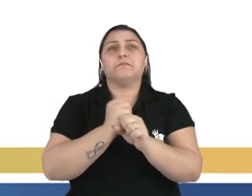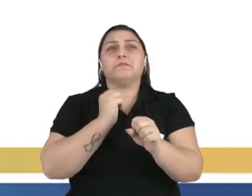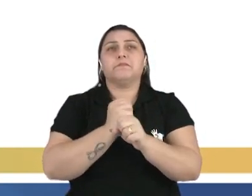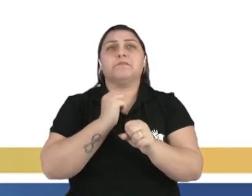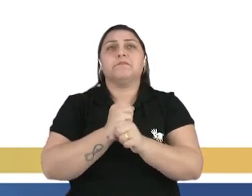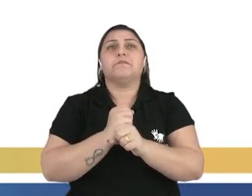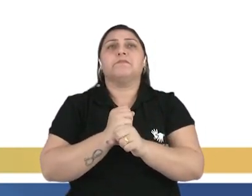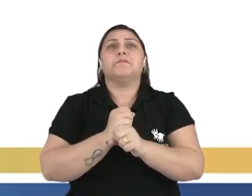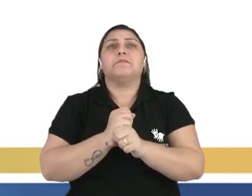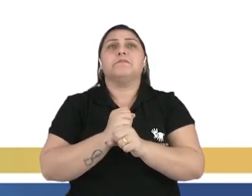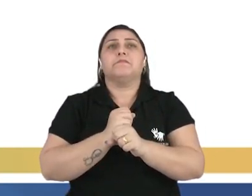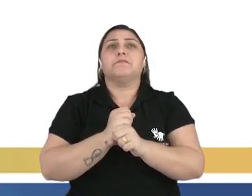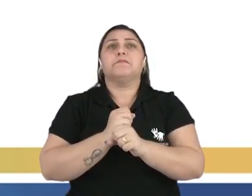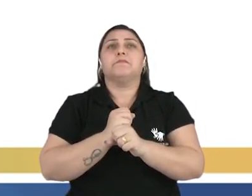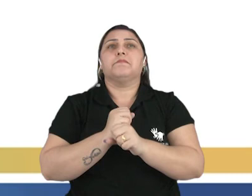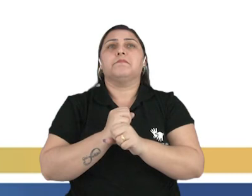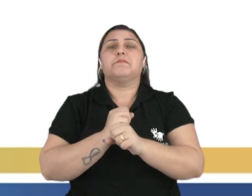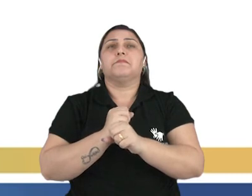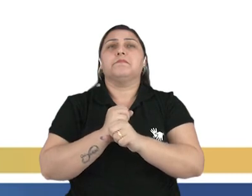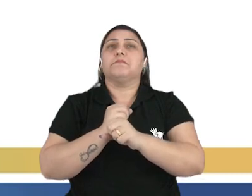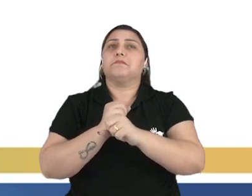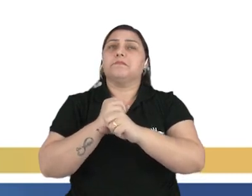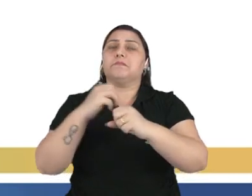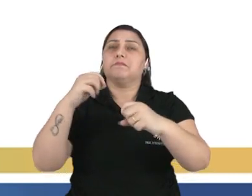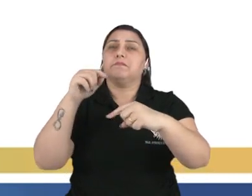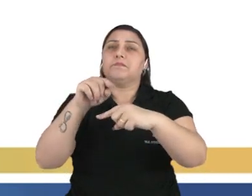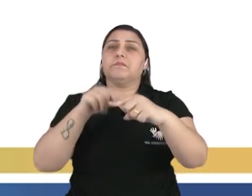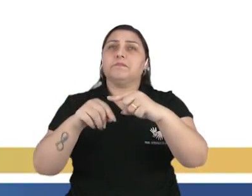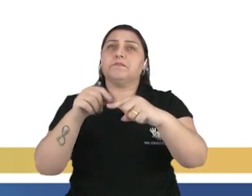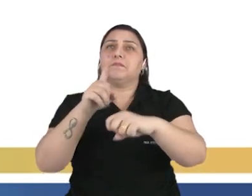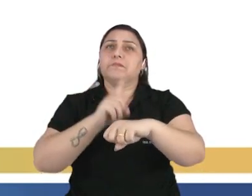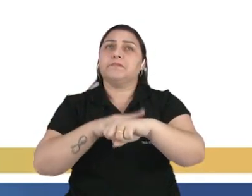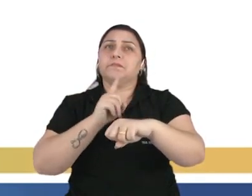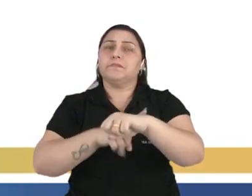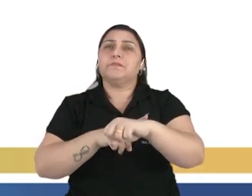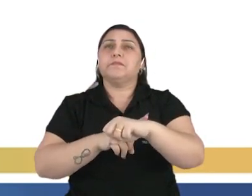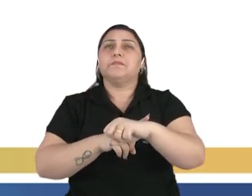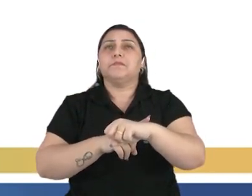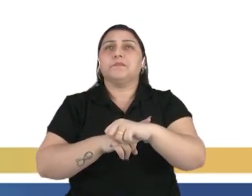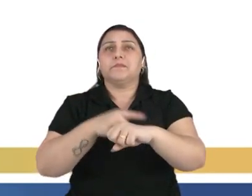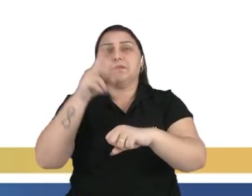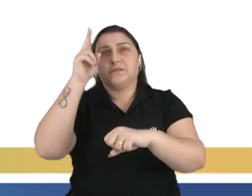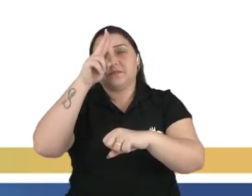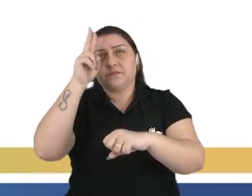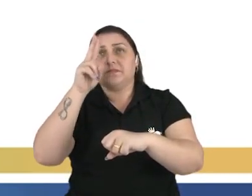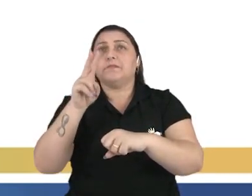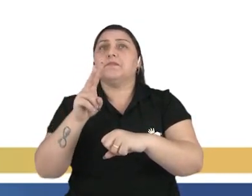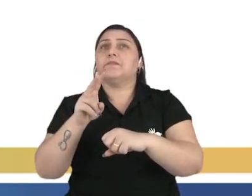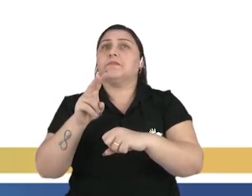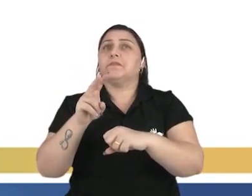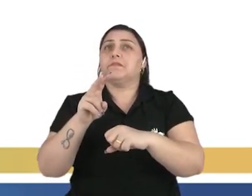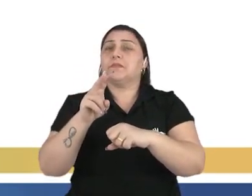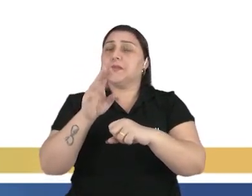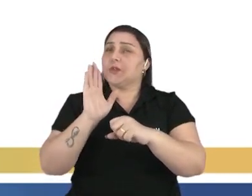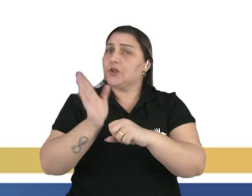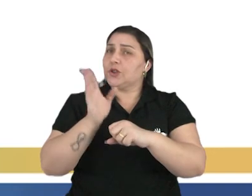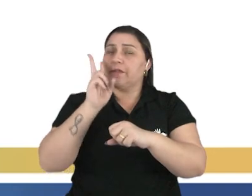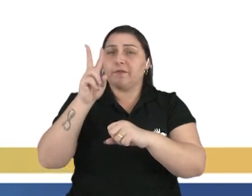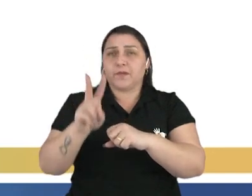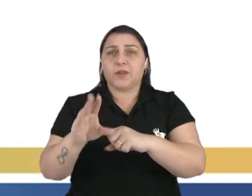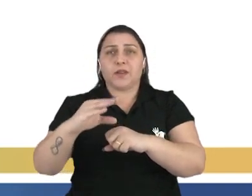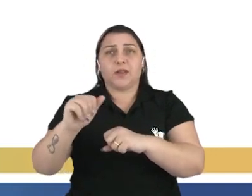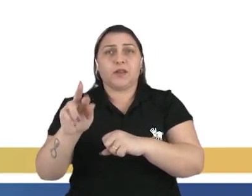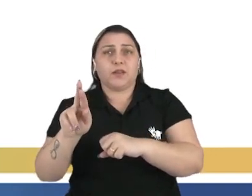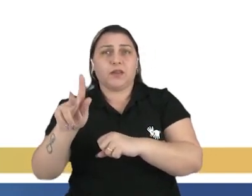cargas dividido pelo tempo. Tá aqui a forma. E aí eu tenho que lembrar que as cargas, já vimos isso aqui em